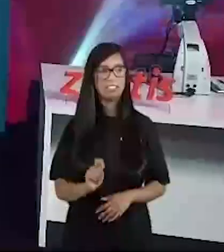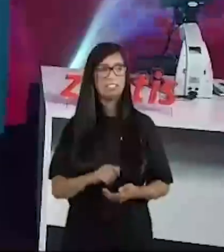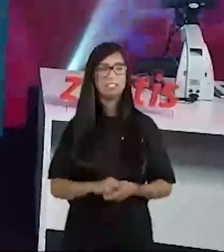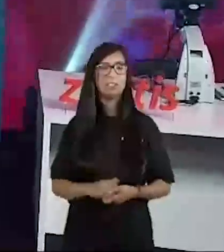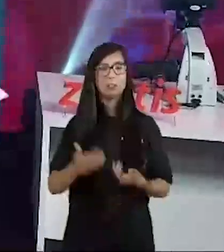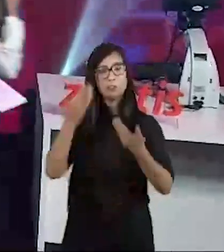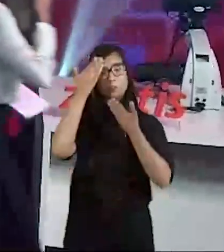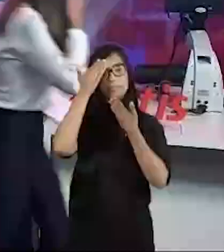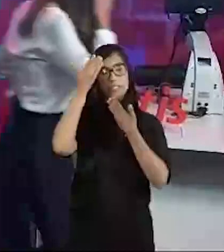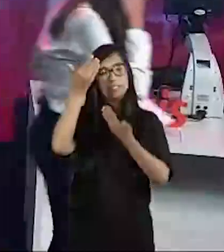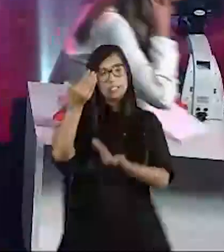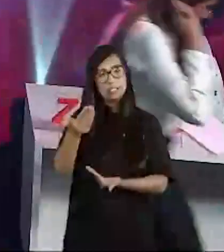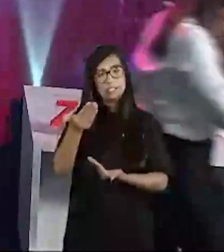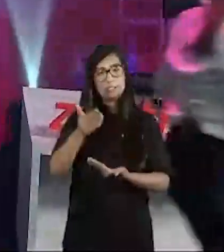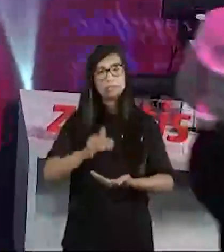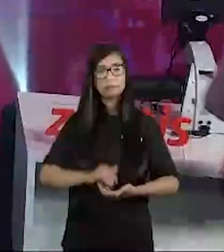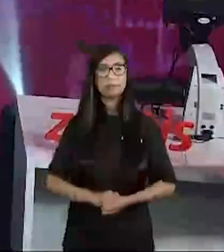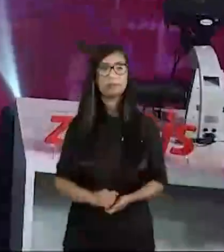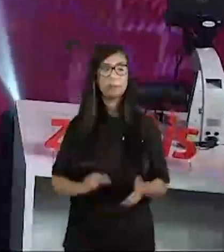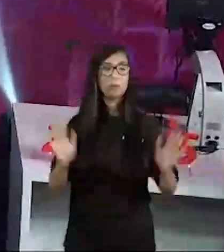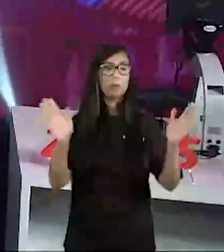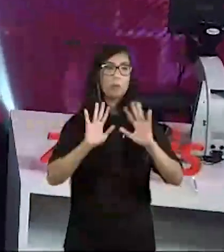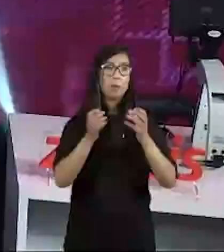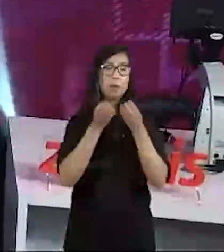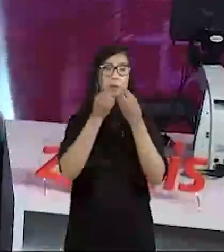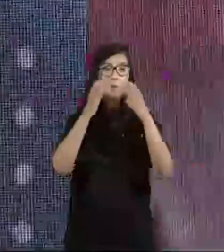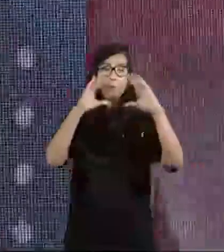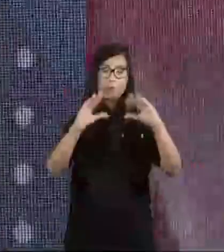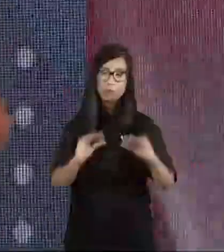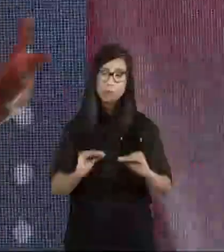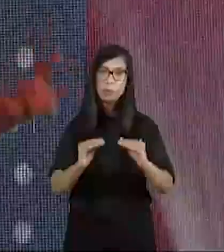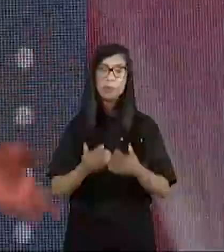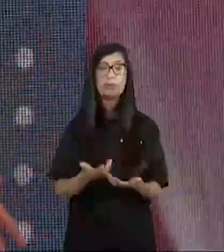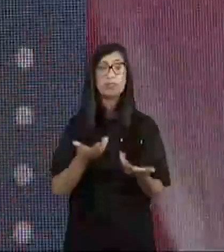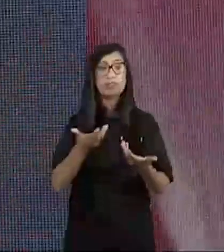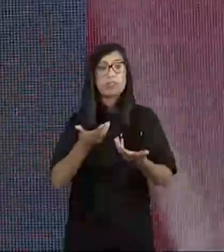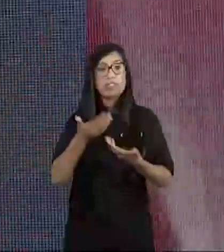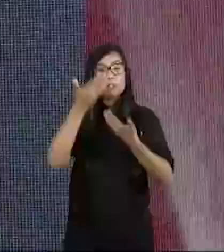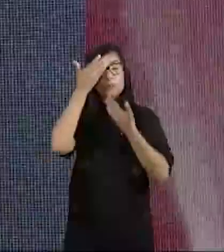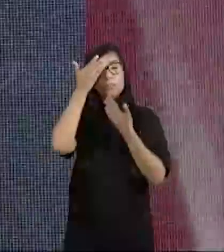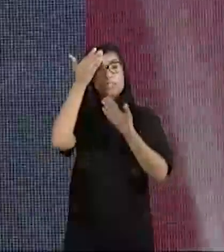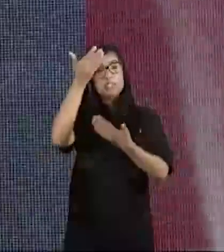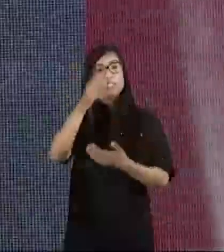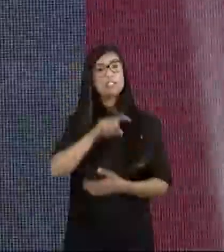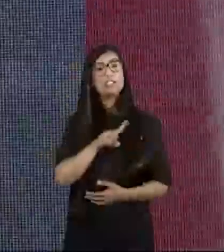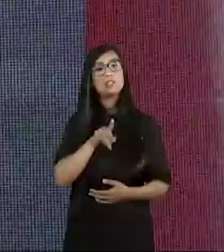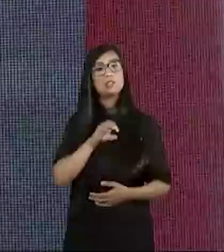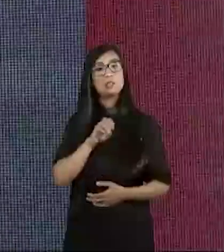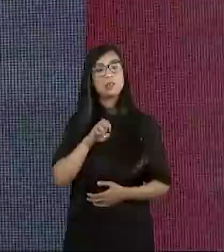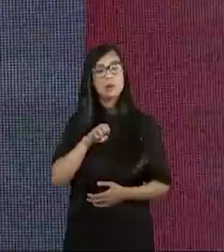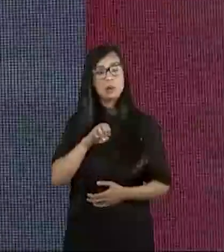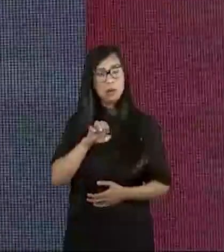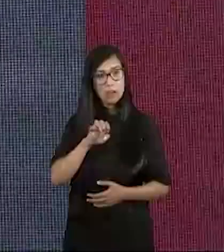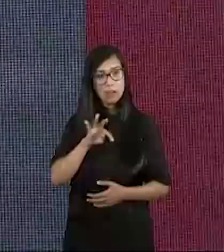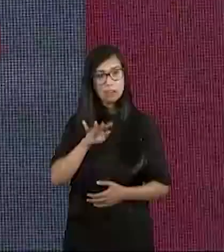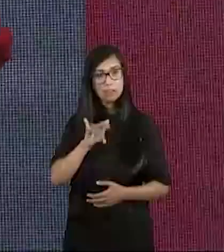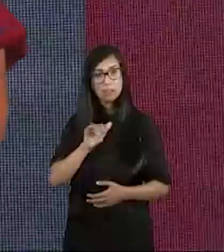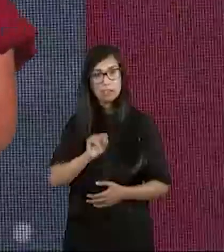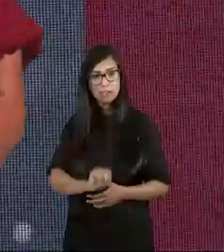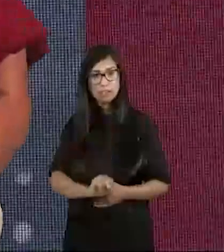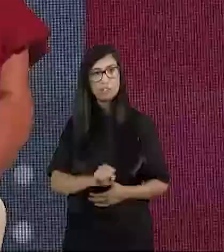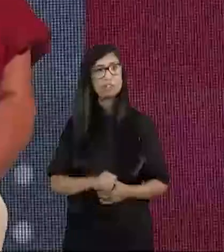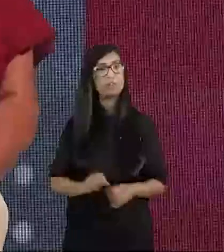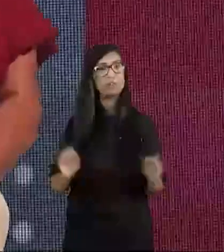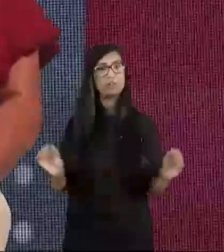Obrigada. Imagina. Oi, gente, boa noite. Eu queria começar agradecendo às OEDs pelo convite de participar de um evento